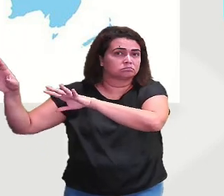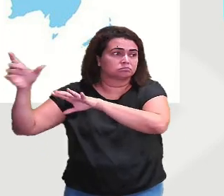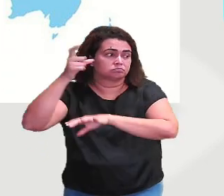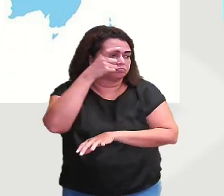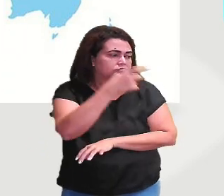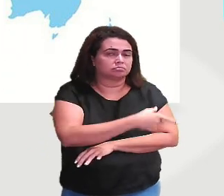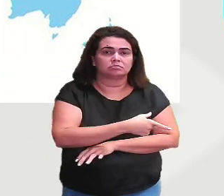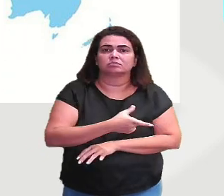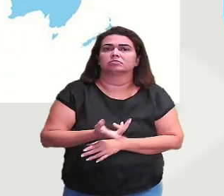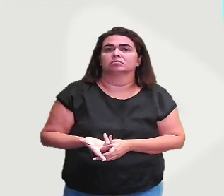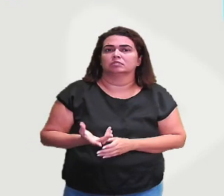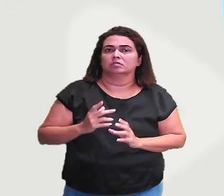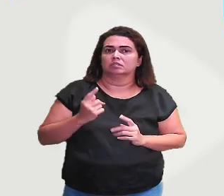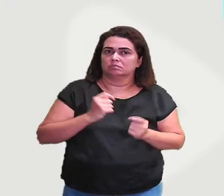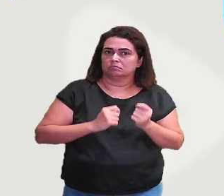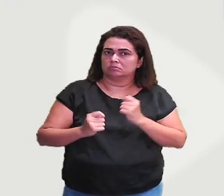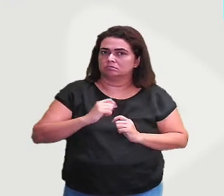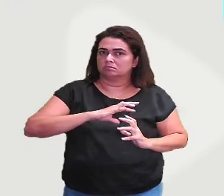economia mundial,